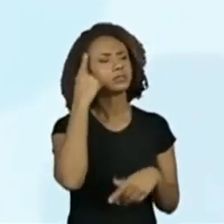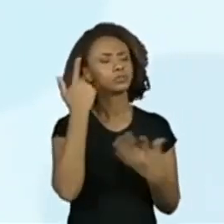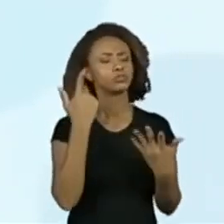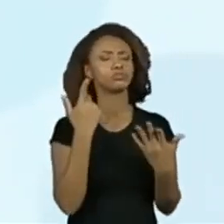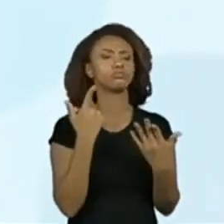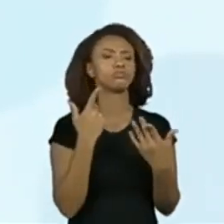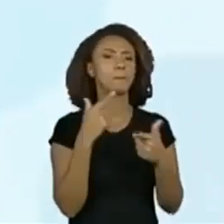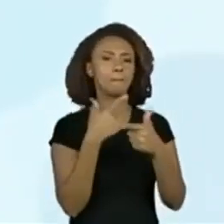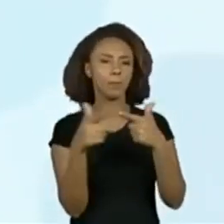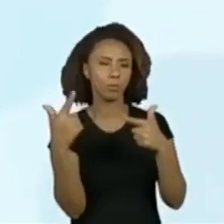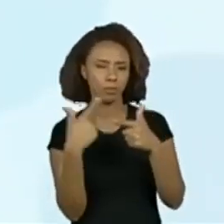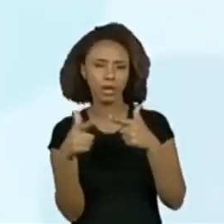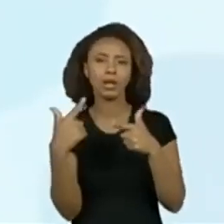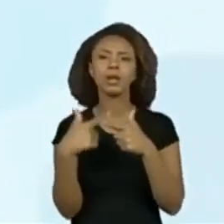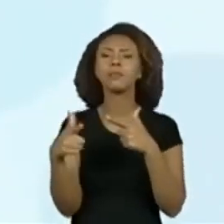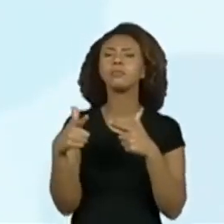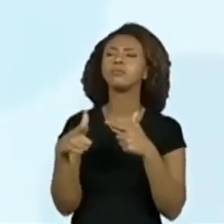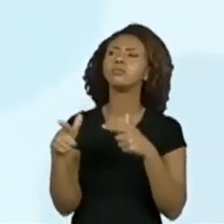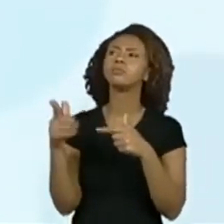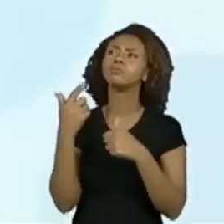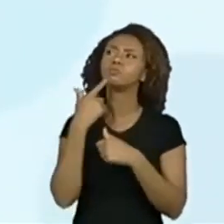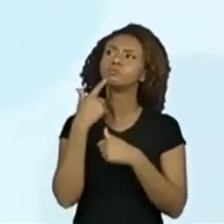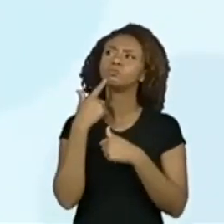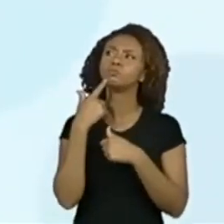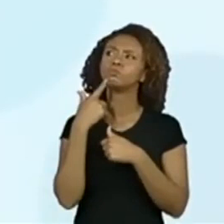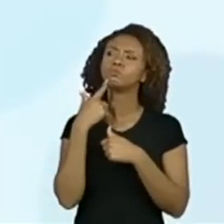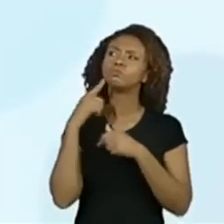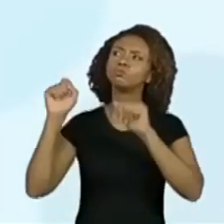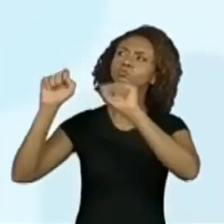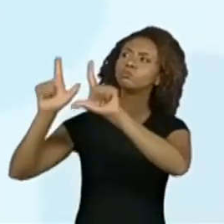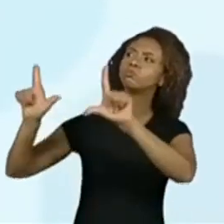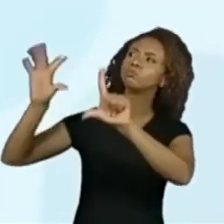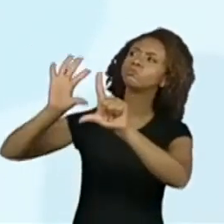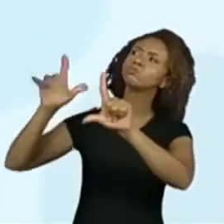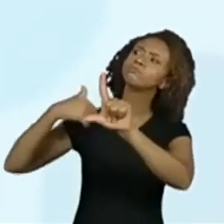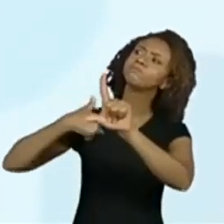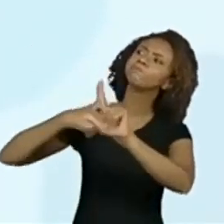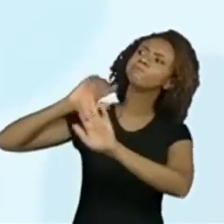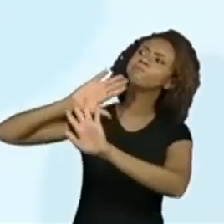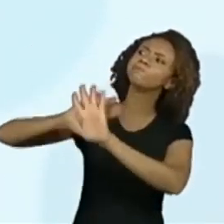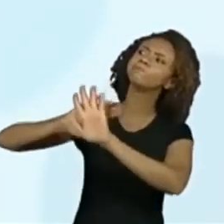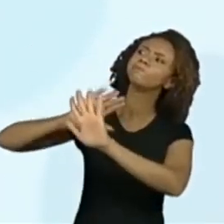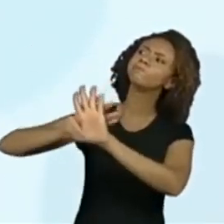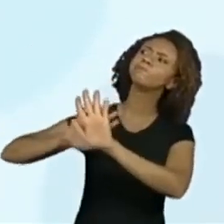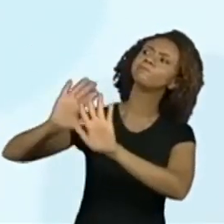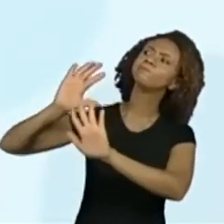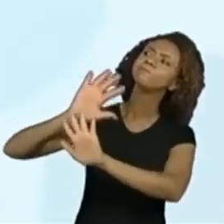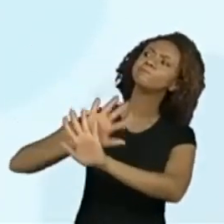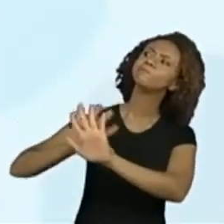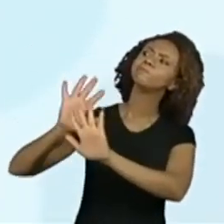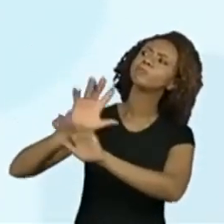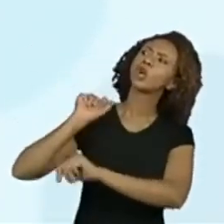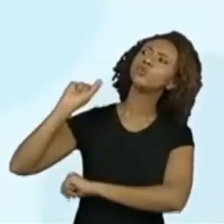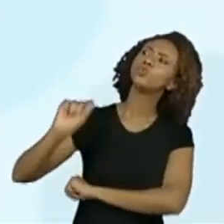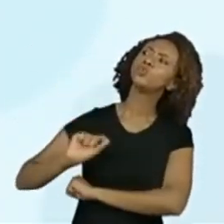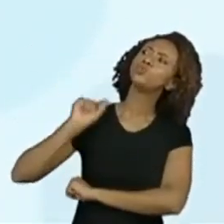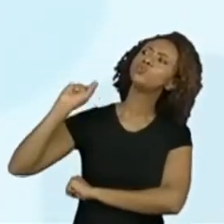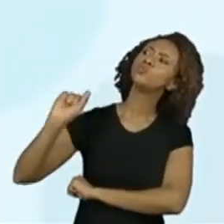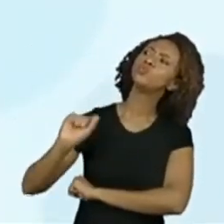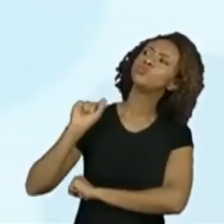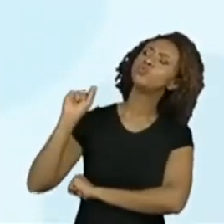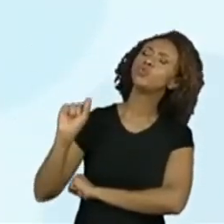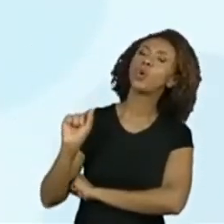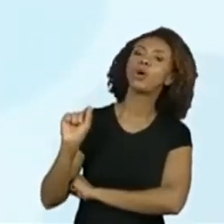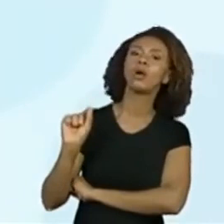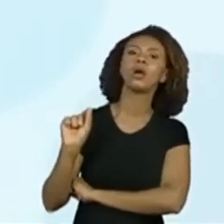problema no que essas imagens nos podem ajudar então hum a pensar sobre isso será que podemos